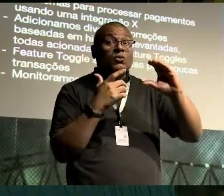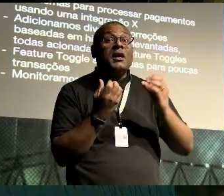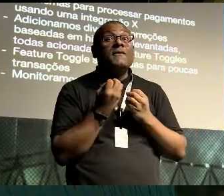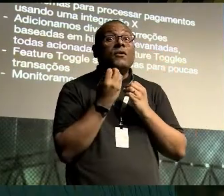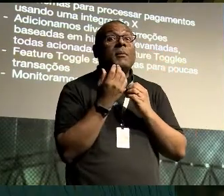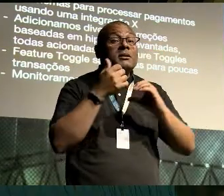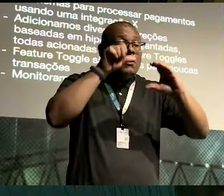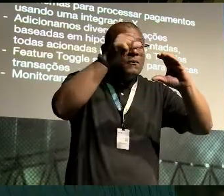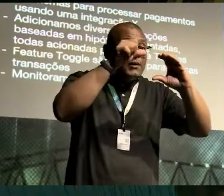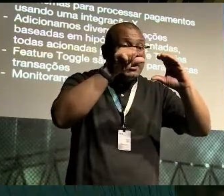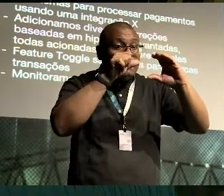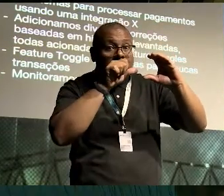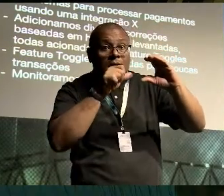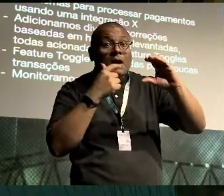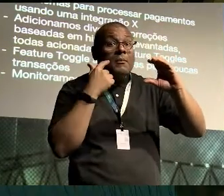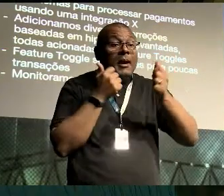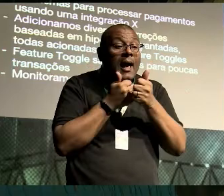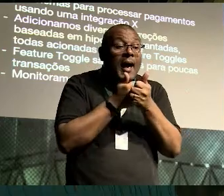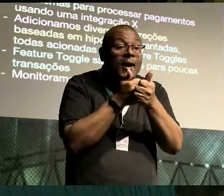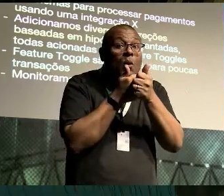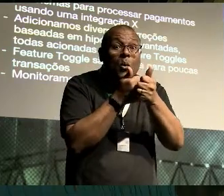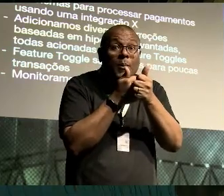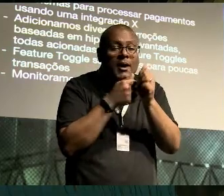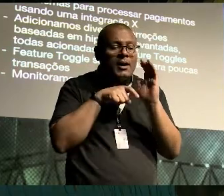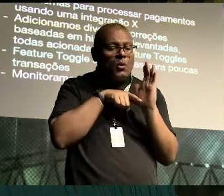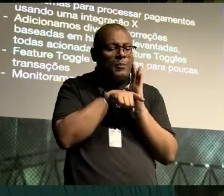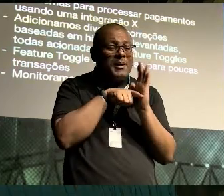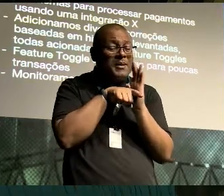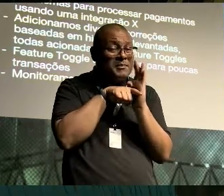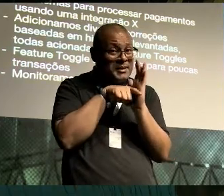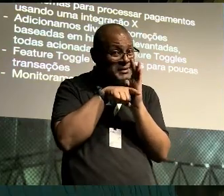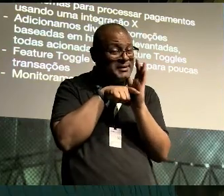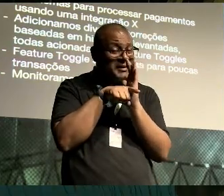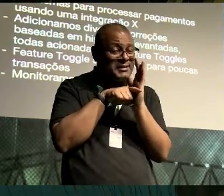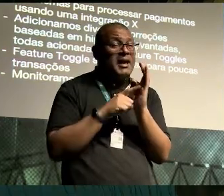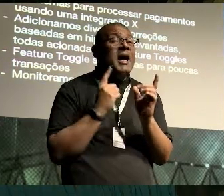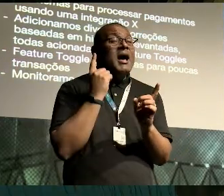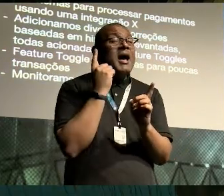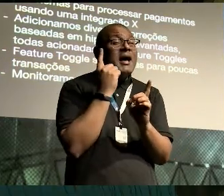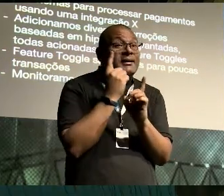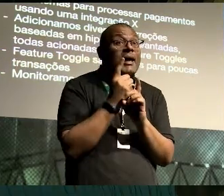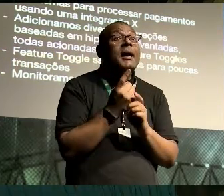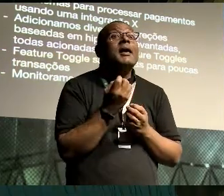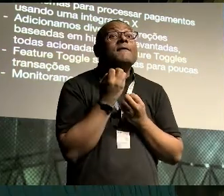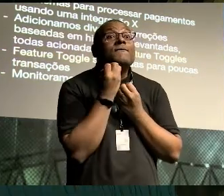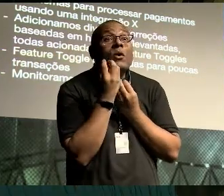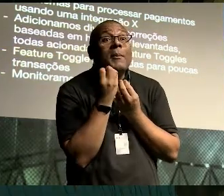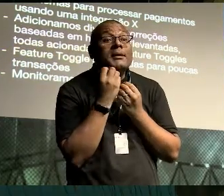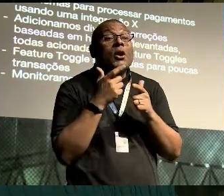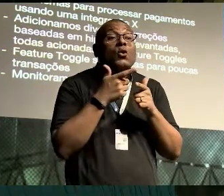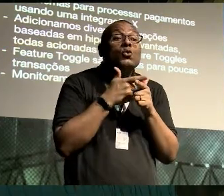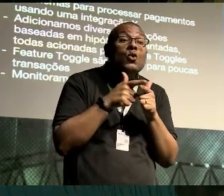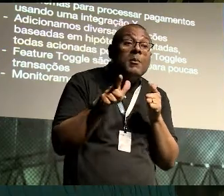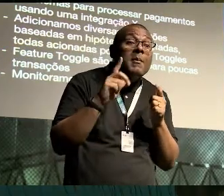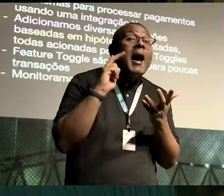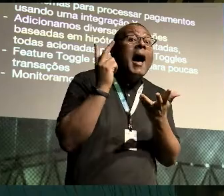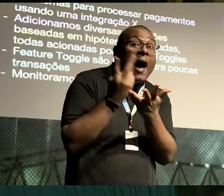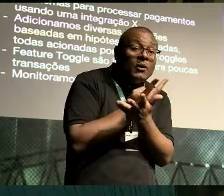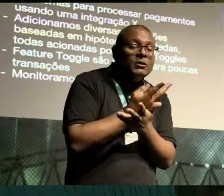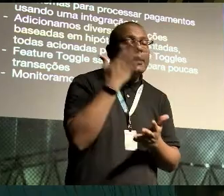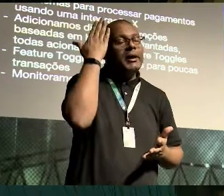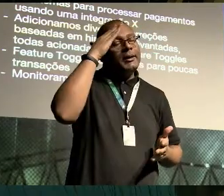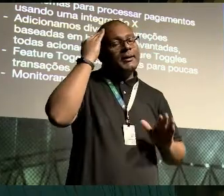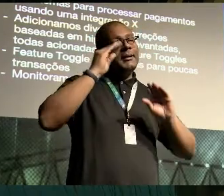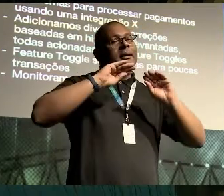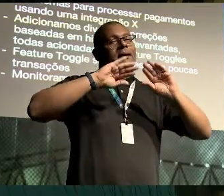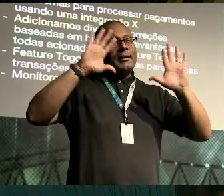fosse feature toggles para fazer de forma exploratória, pegar mais informações daquele problema. E aí, a gente aplica da